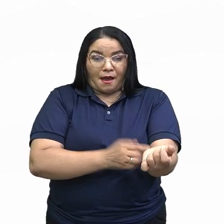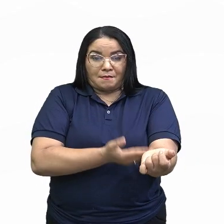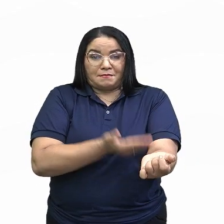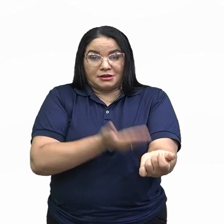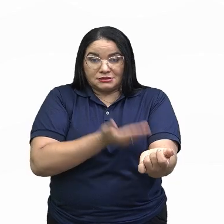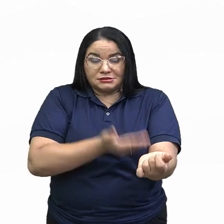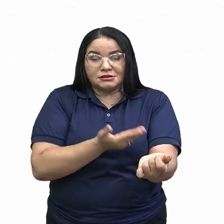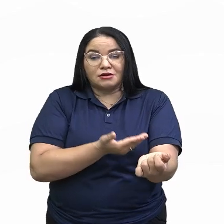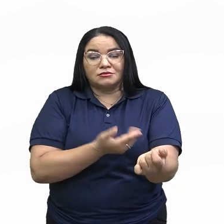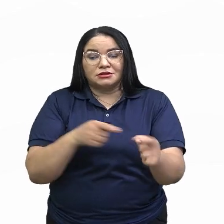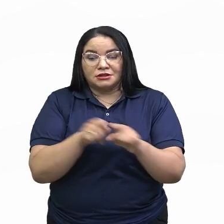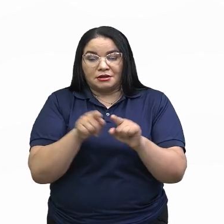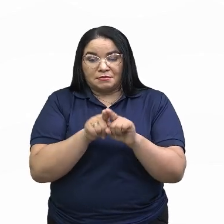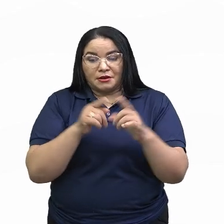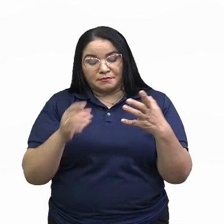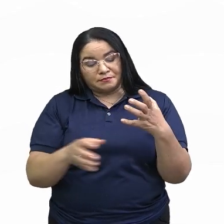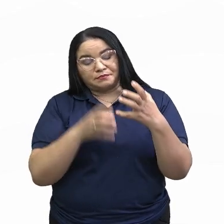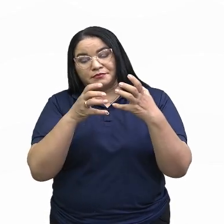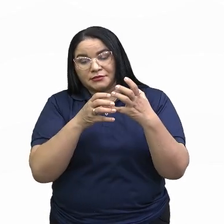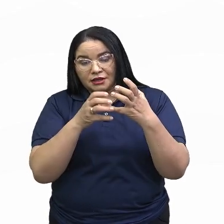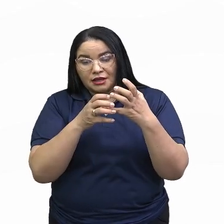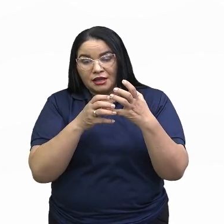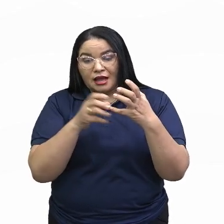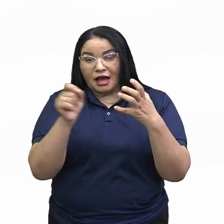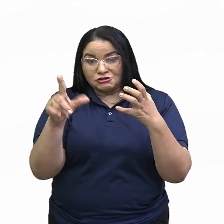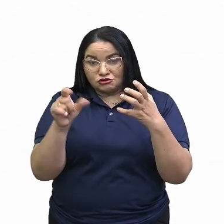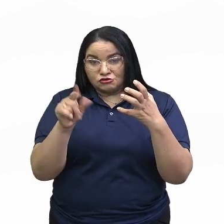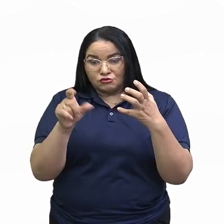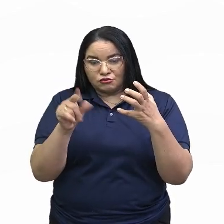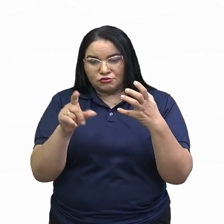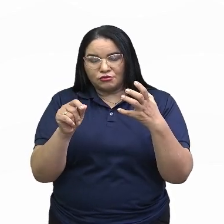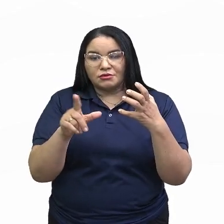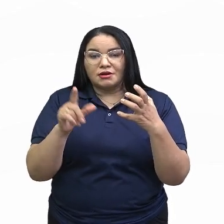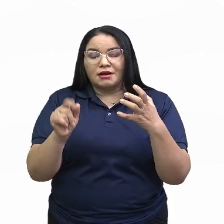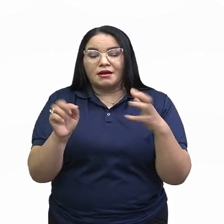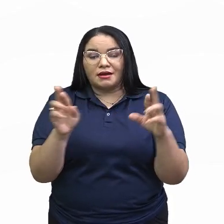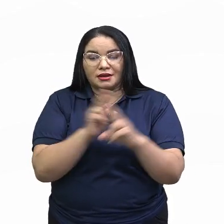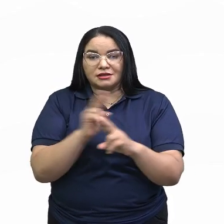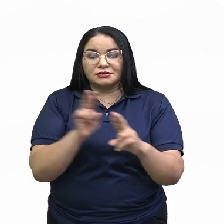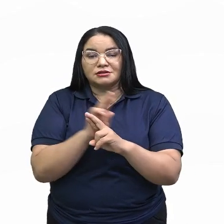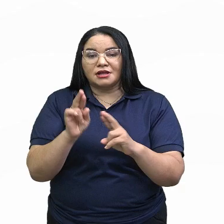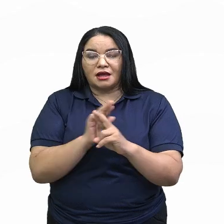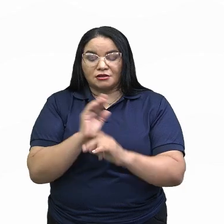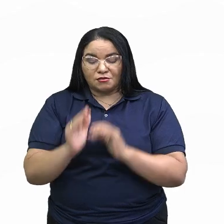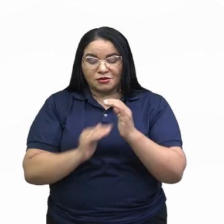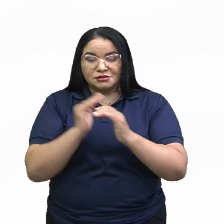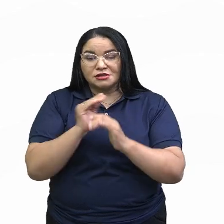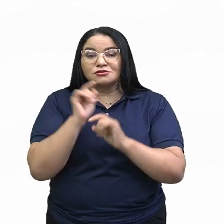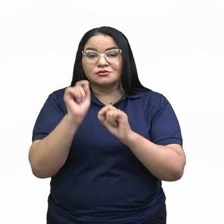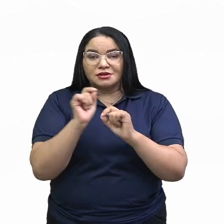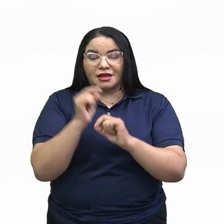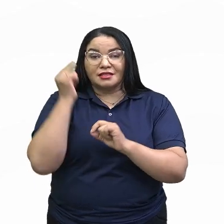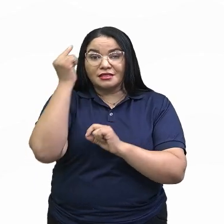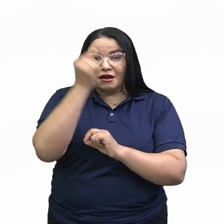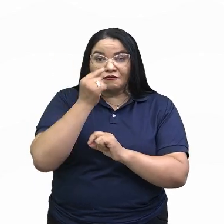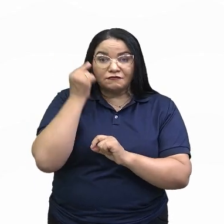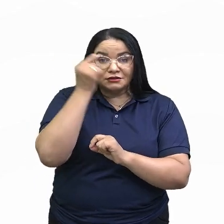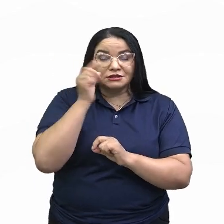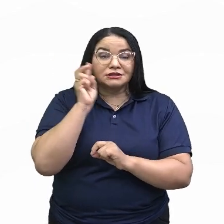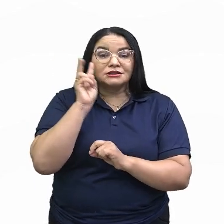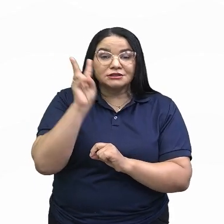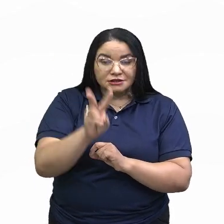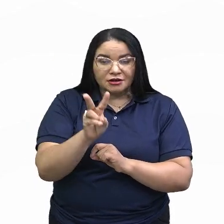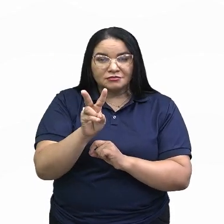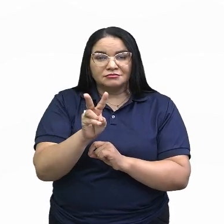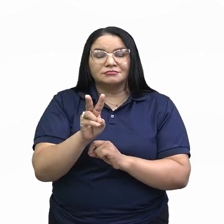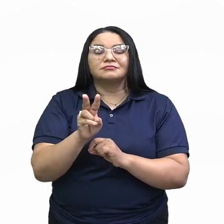que vocês observam o lobo occipital, ele está mais relacionado com o processo da visão, né? Então, vocês observam